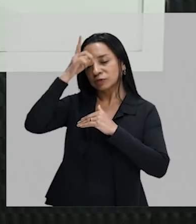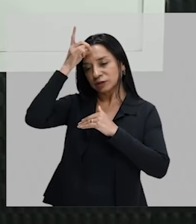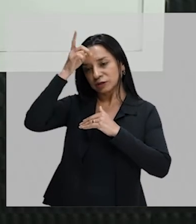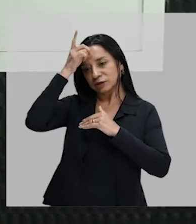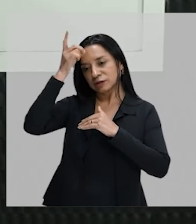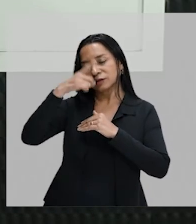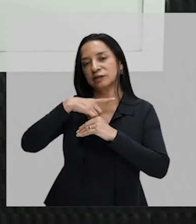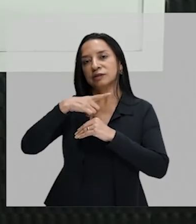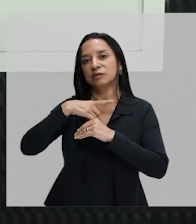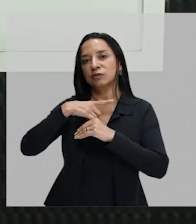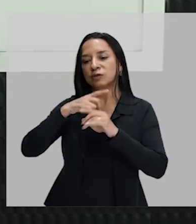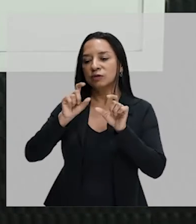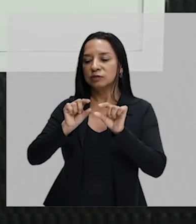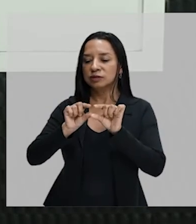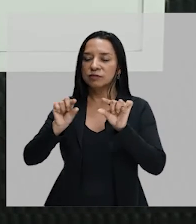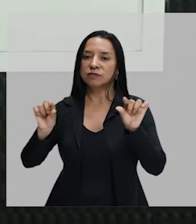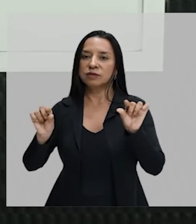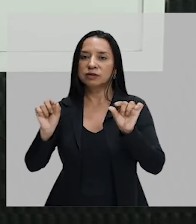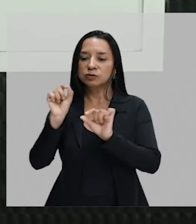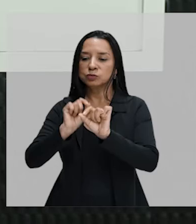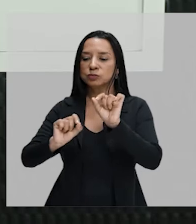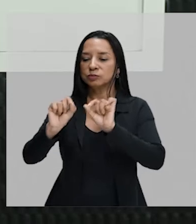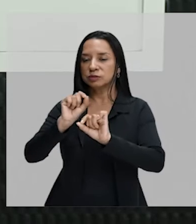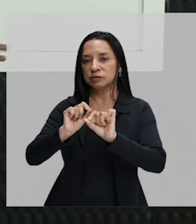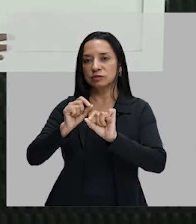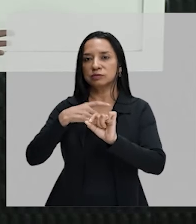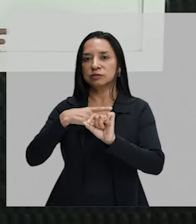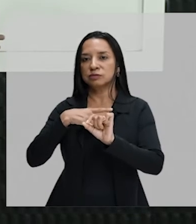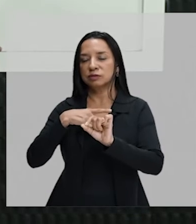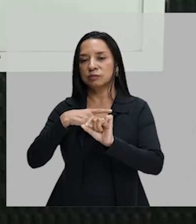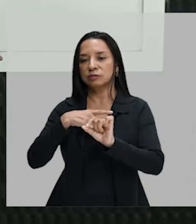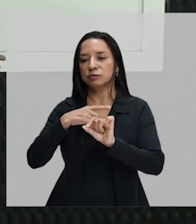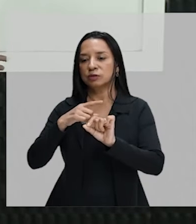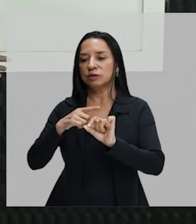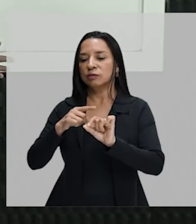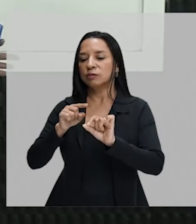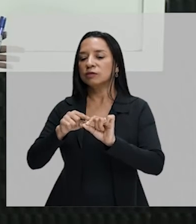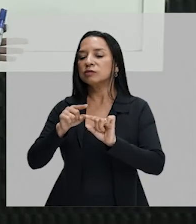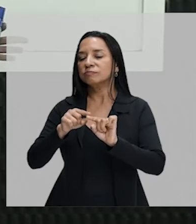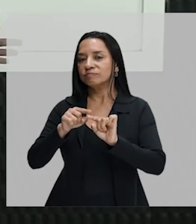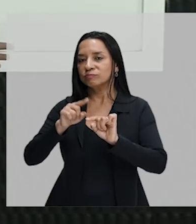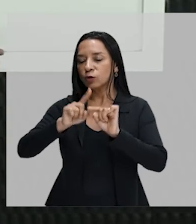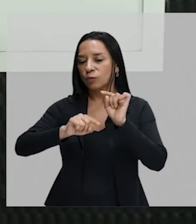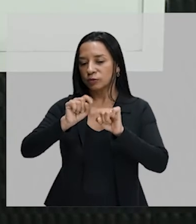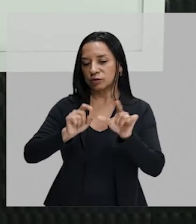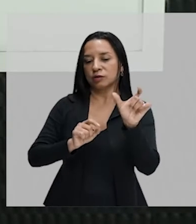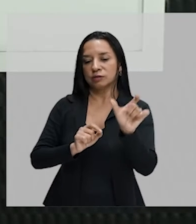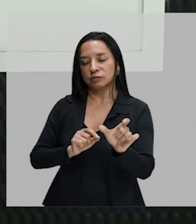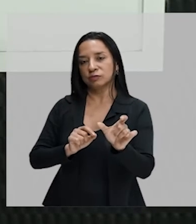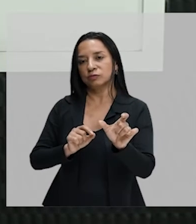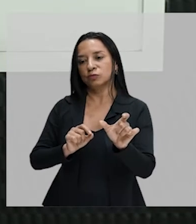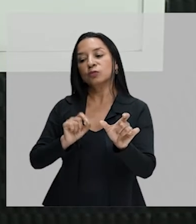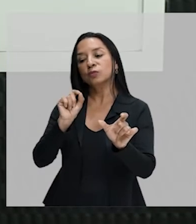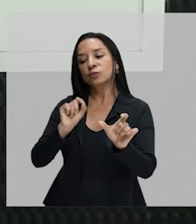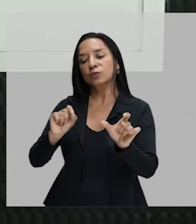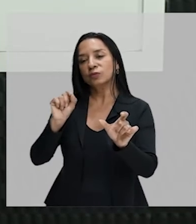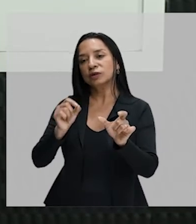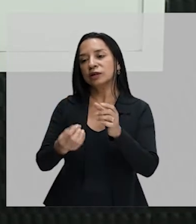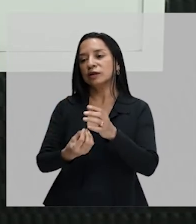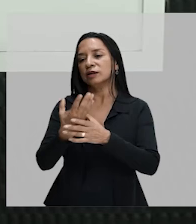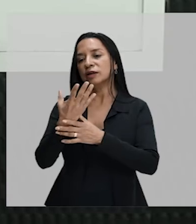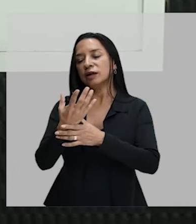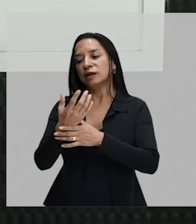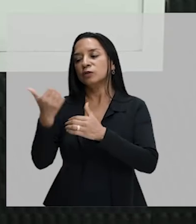Existem frases, né, sobre isso, tá, em que nós temos o objeto, aquilo que é criado,